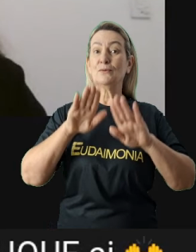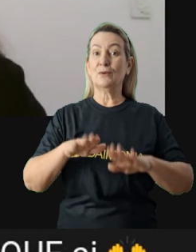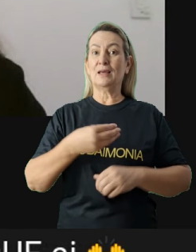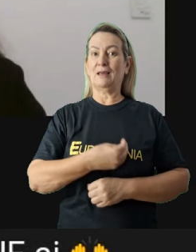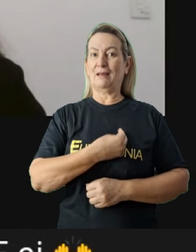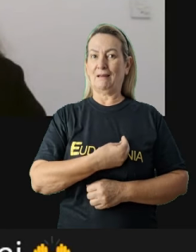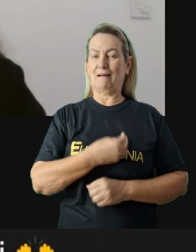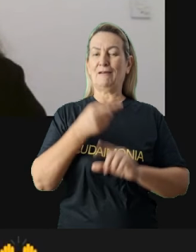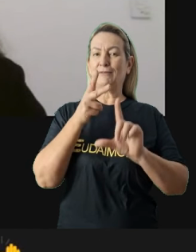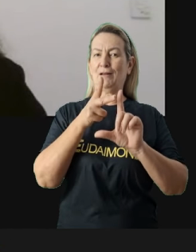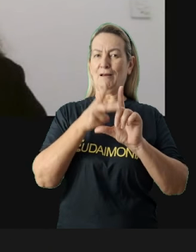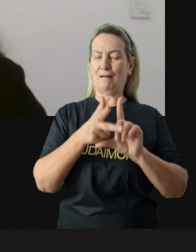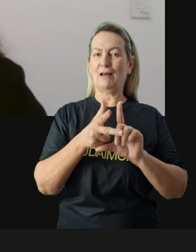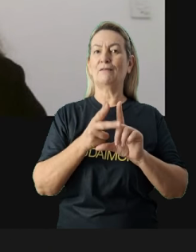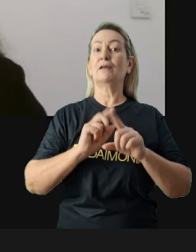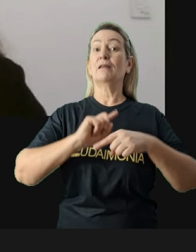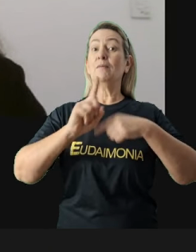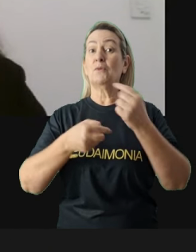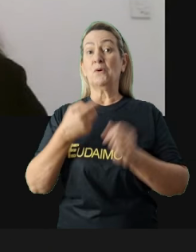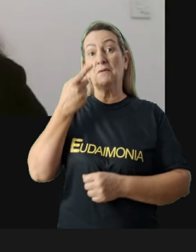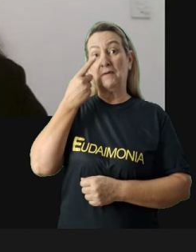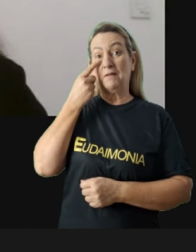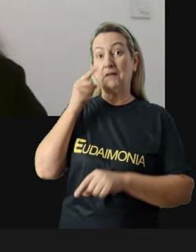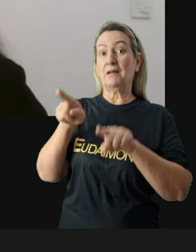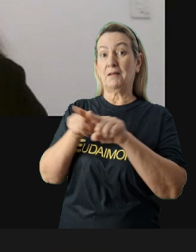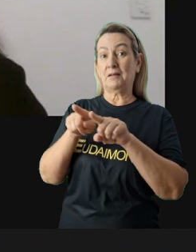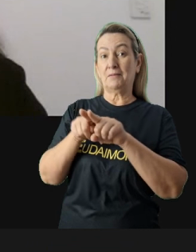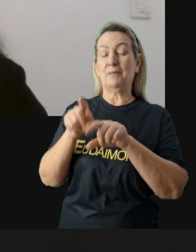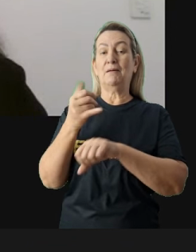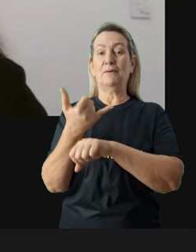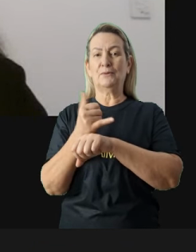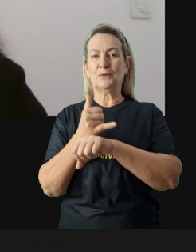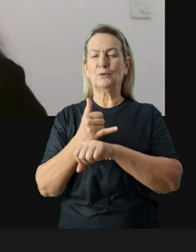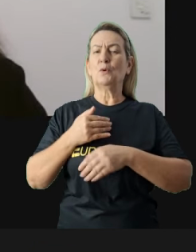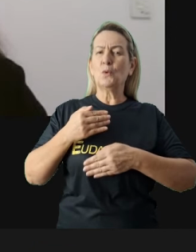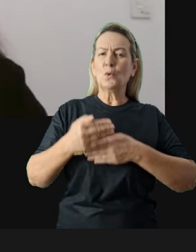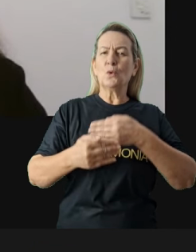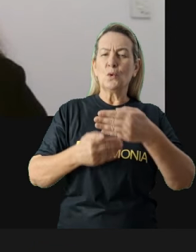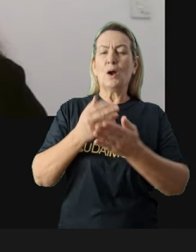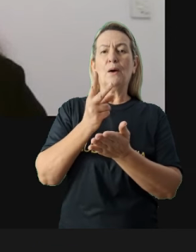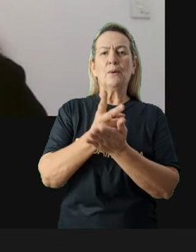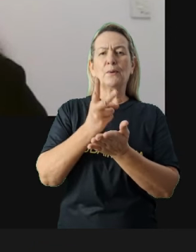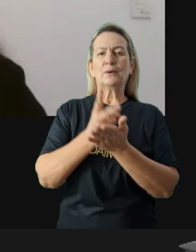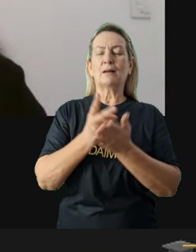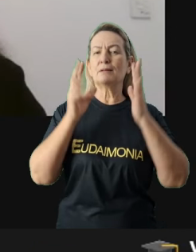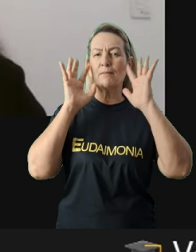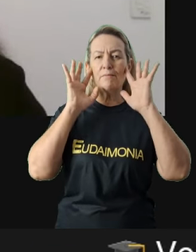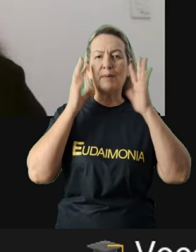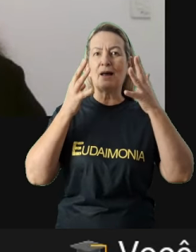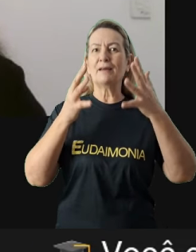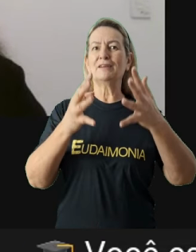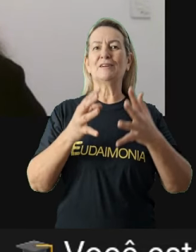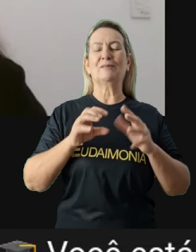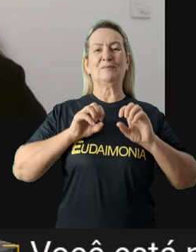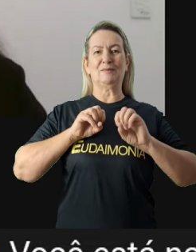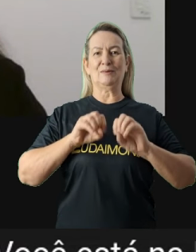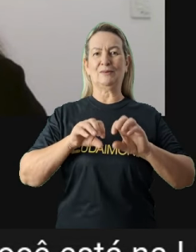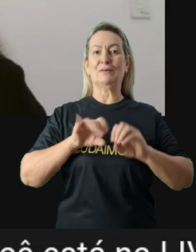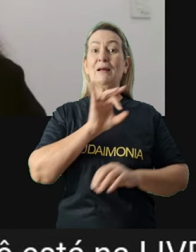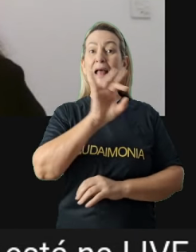pela iniciativa, professor Paulo. Gratidão aos que ficaram com a gente, aos que vão nos assistir depois. E vamos seguir,